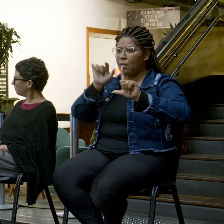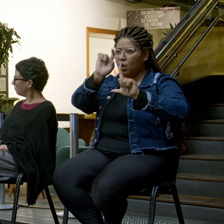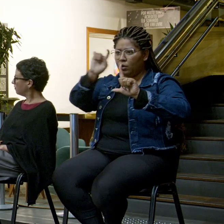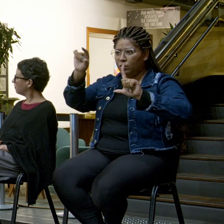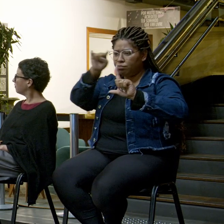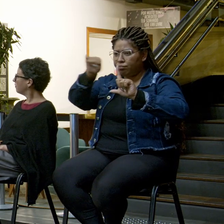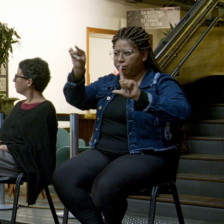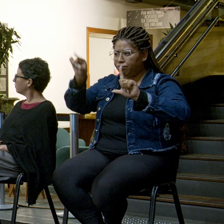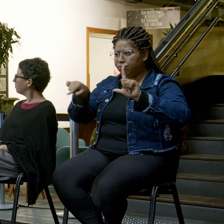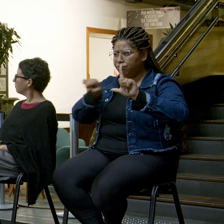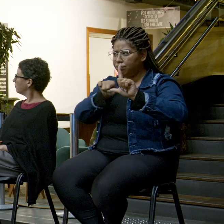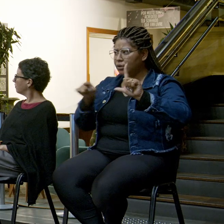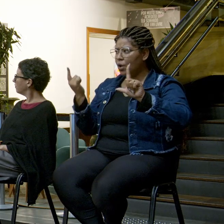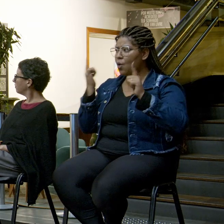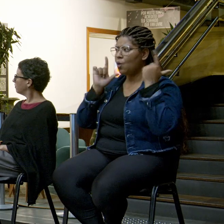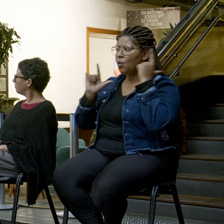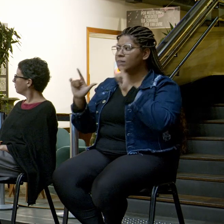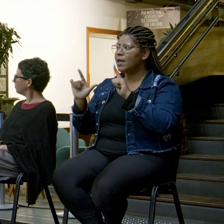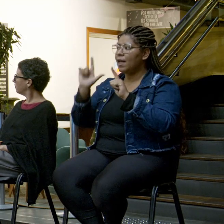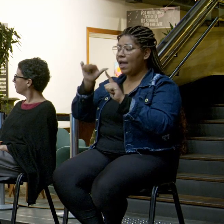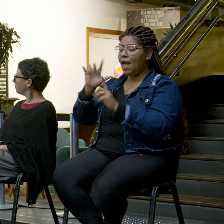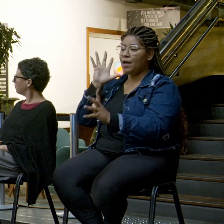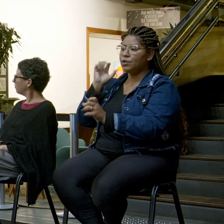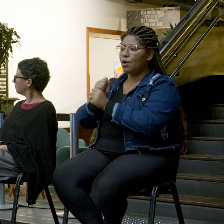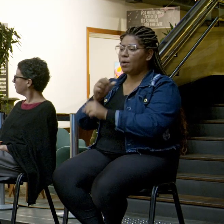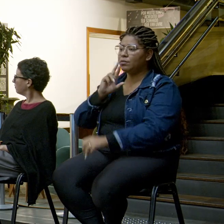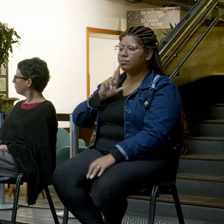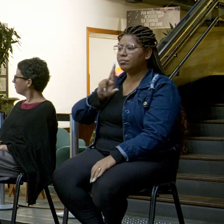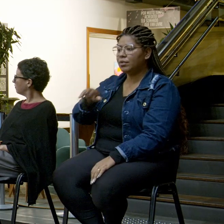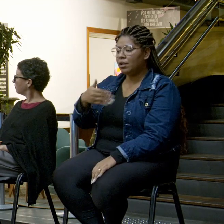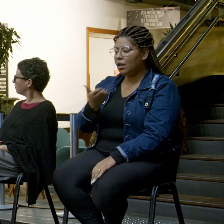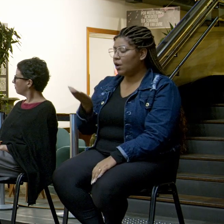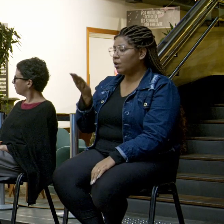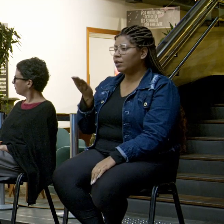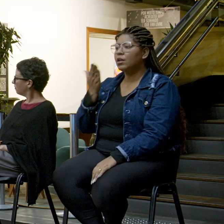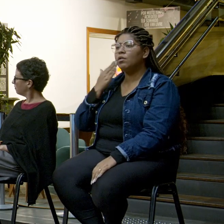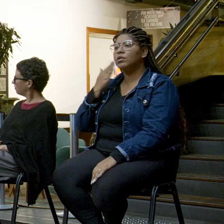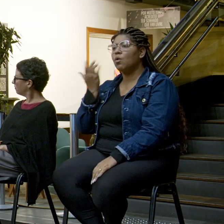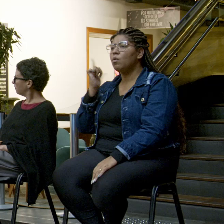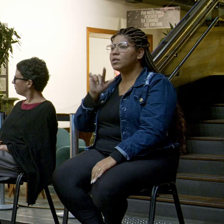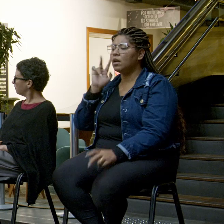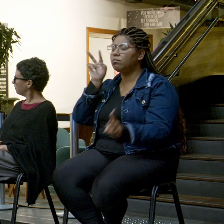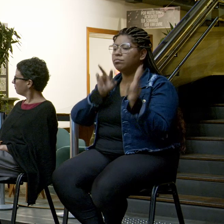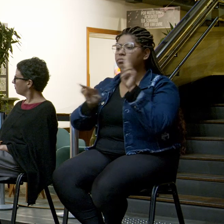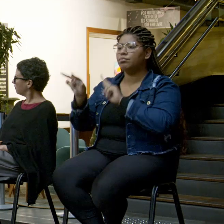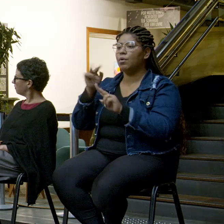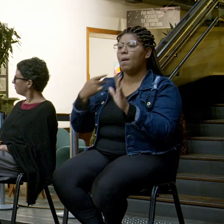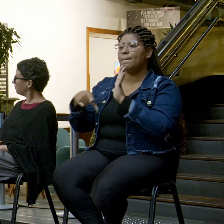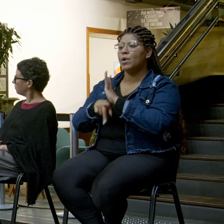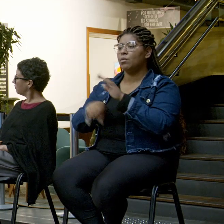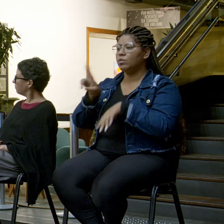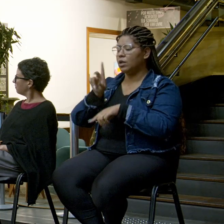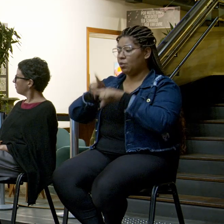consegue traçar, elas são um pouco resultado da força que teu corpo consegue impor em relação àquele